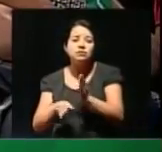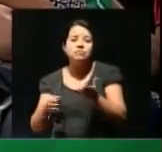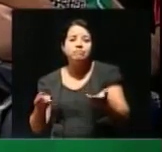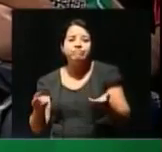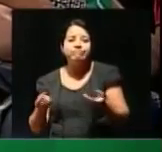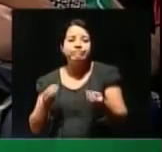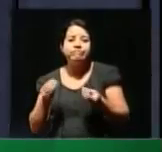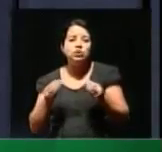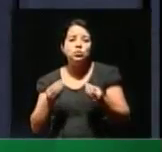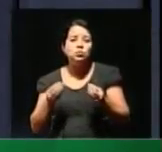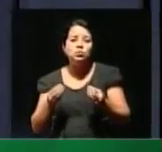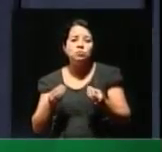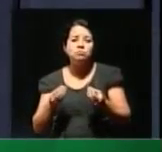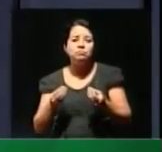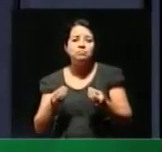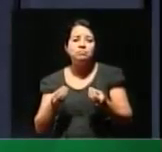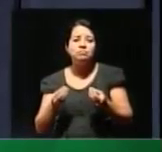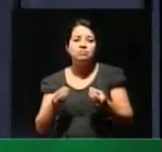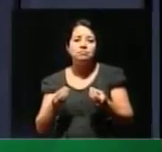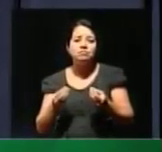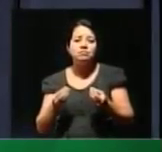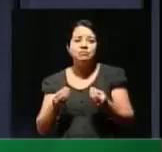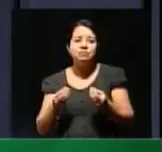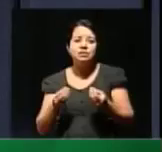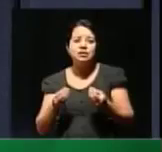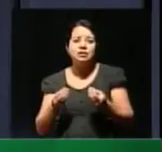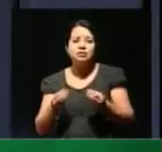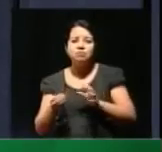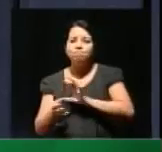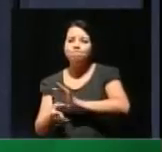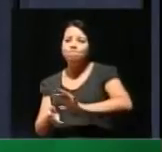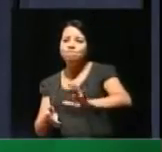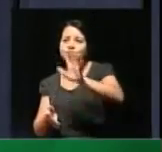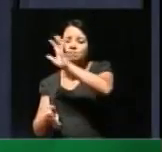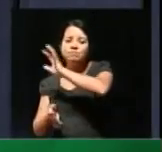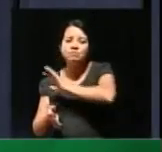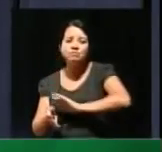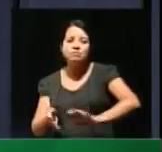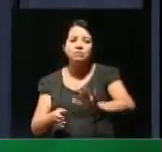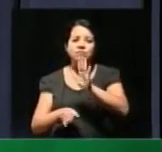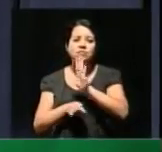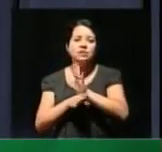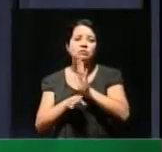vai conseguir fazer alta cobertura das atividades programáticas básicas. Próximo.